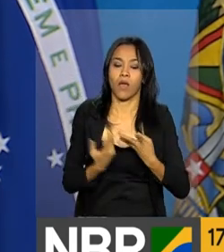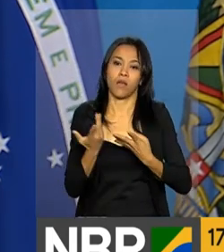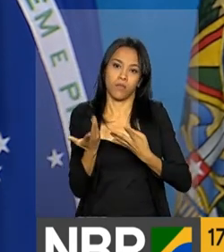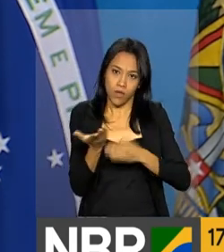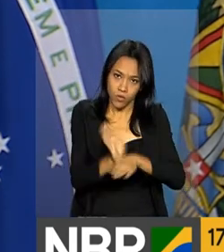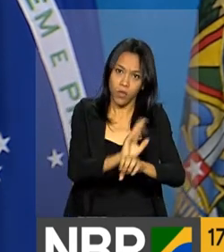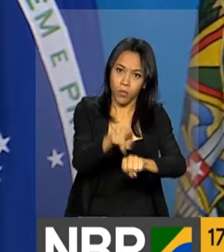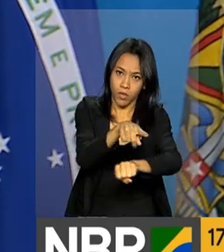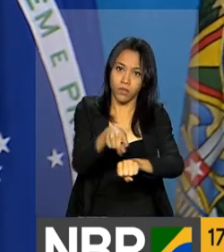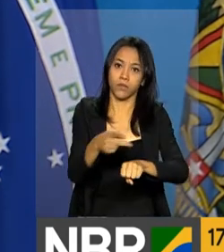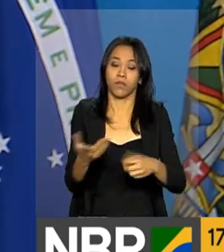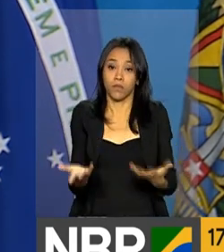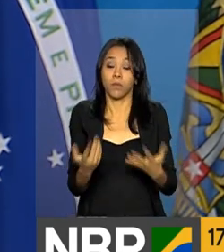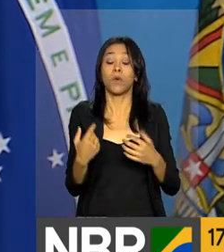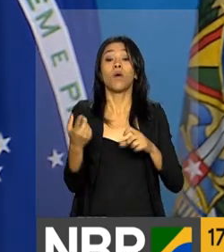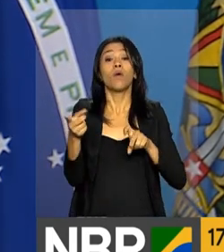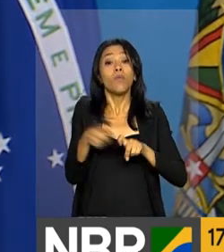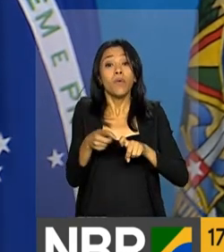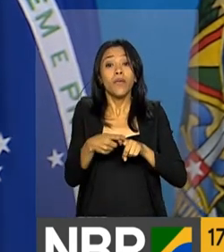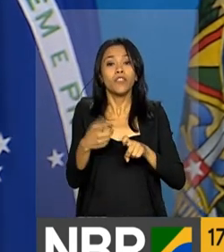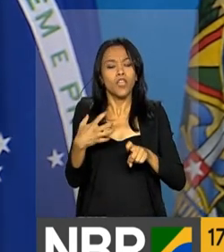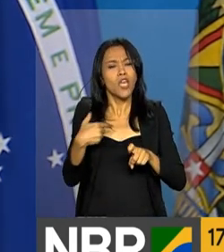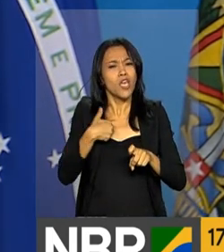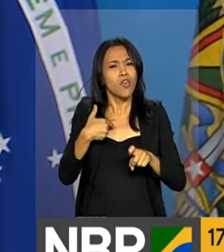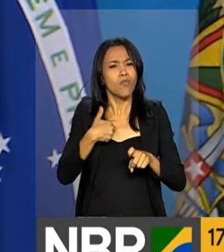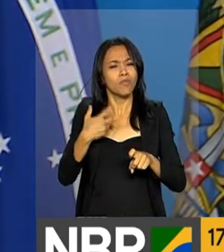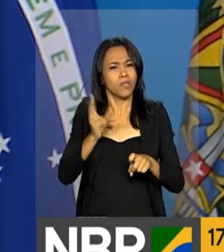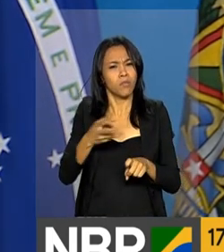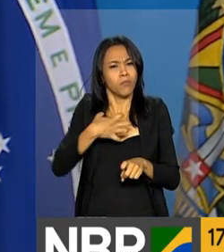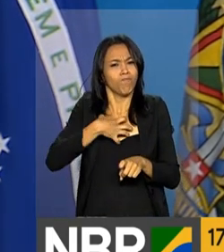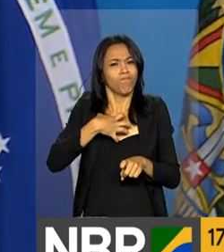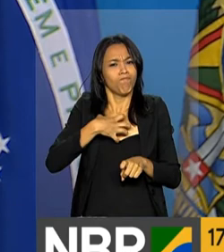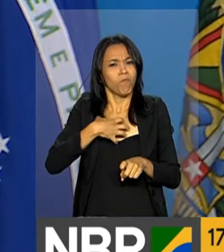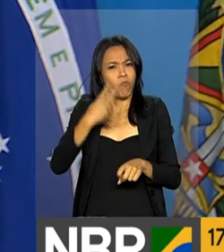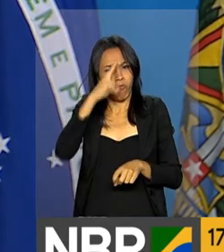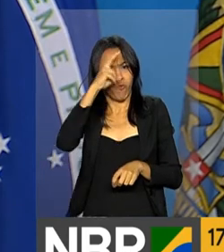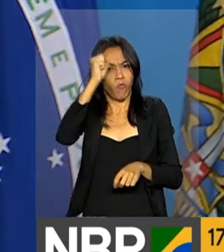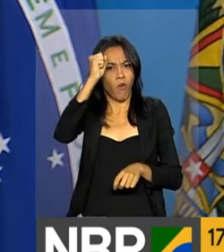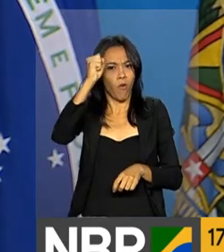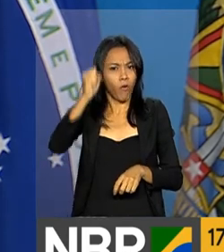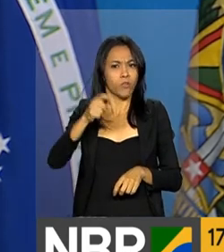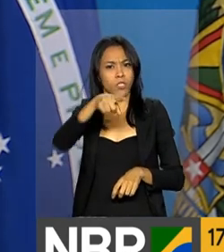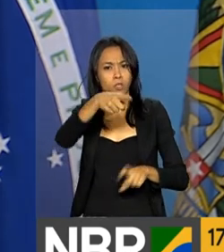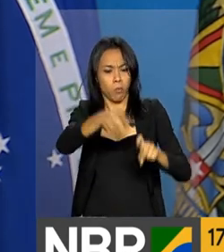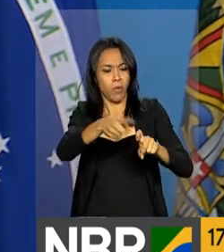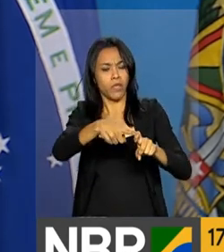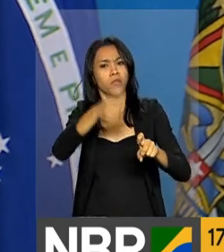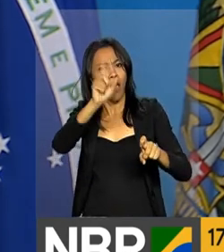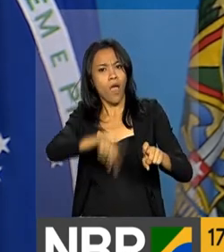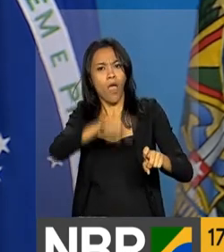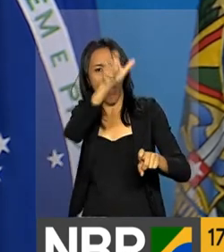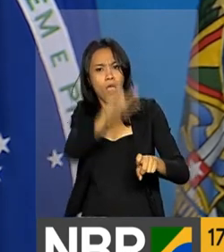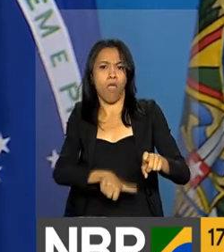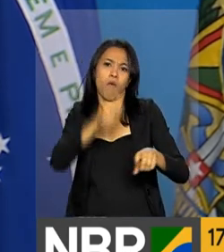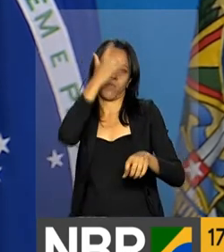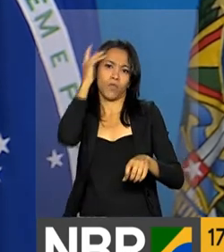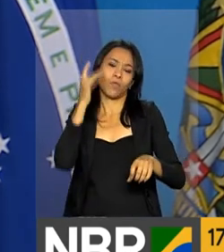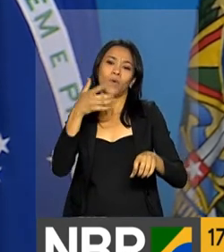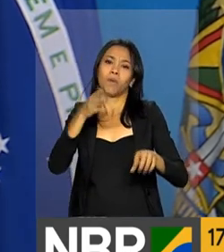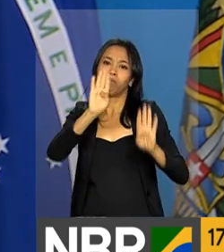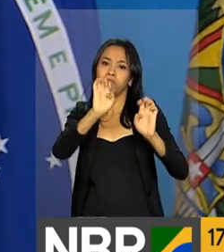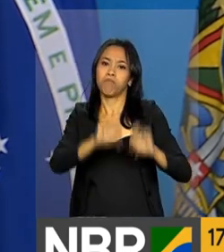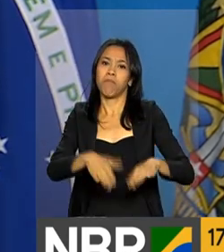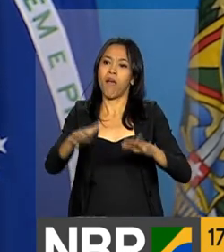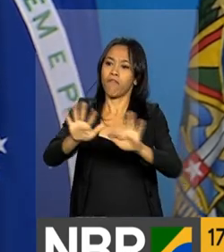médico, eu sempre tive esta sensação muito forte, muito acentuada, de que o médico é alguém recepcionado pela família,